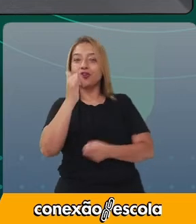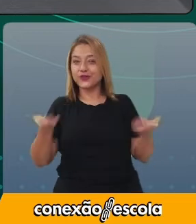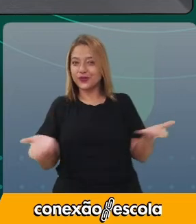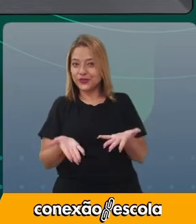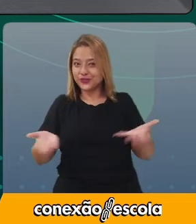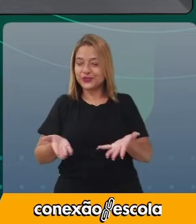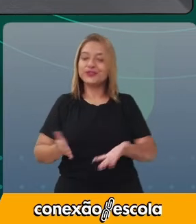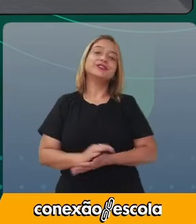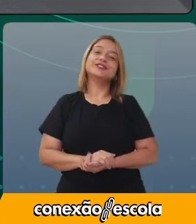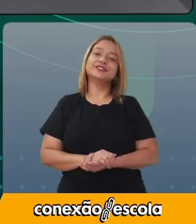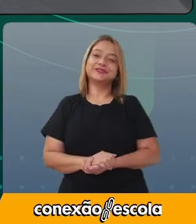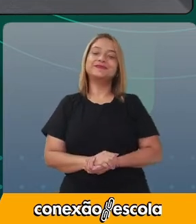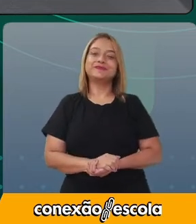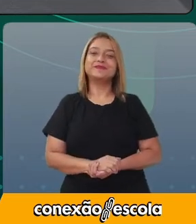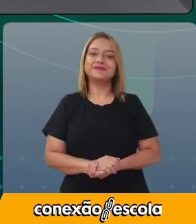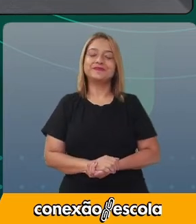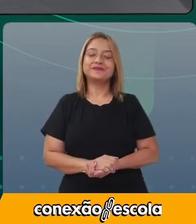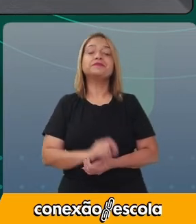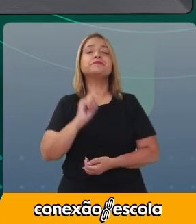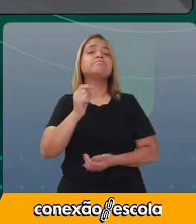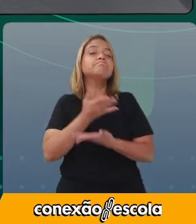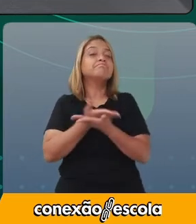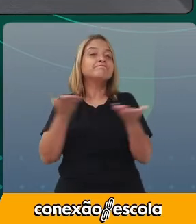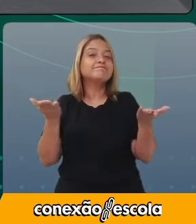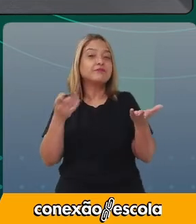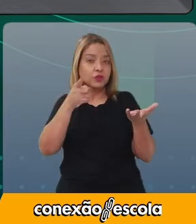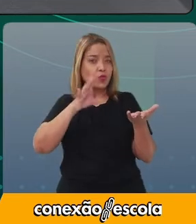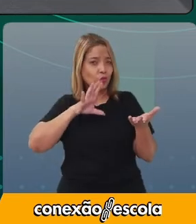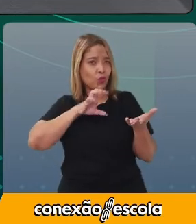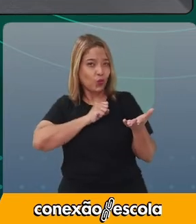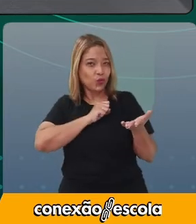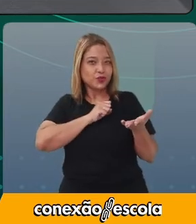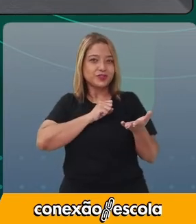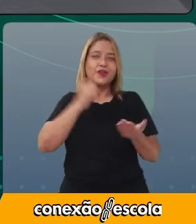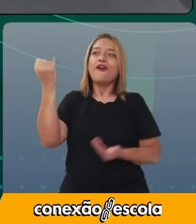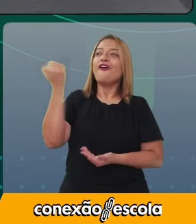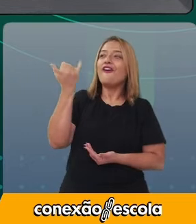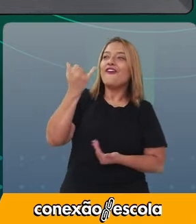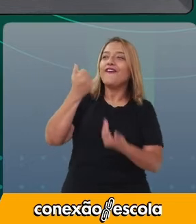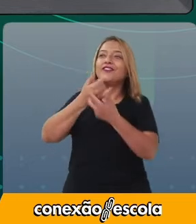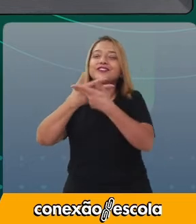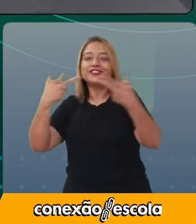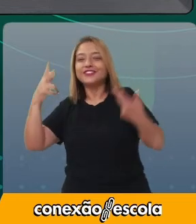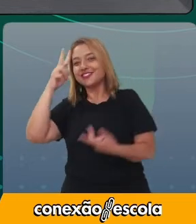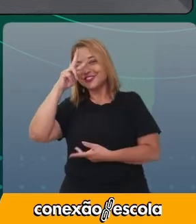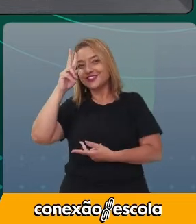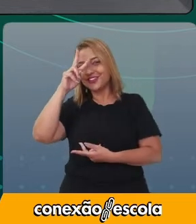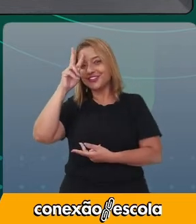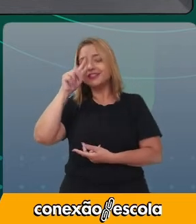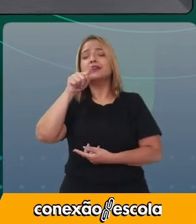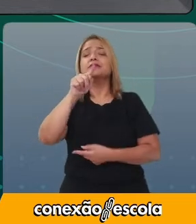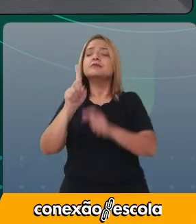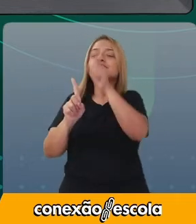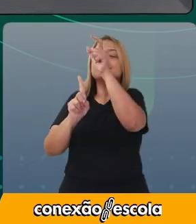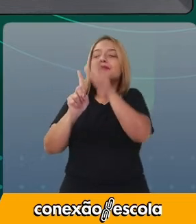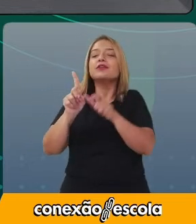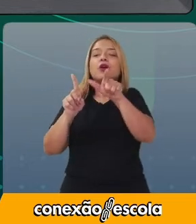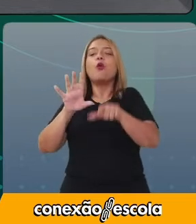hoje. E você, gosta de ouvir histórias? Qual o seu